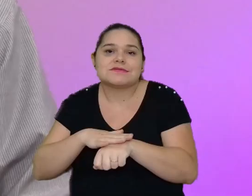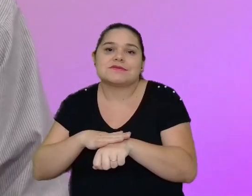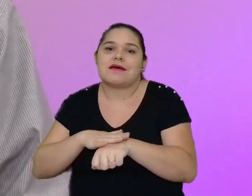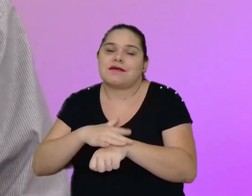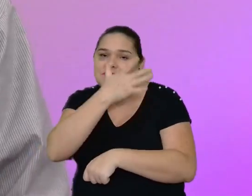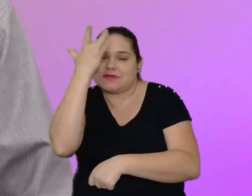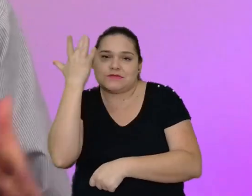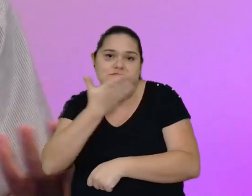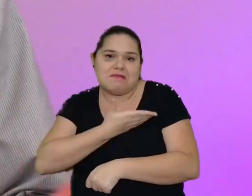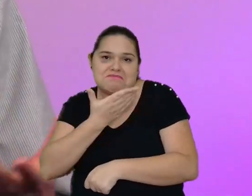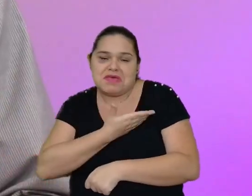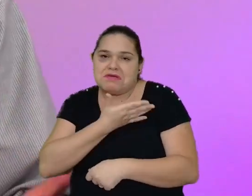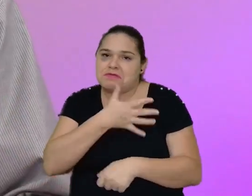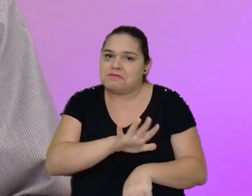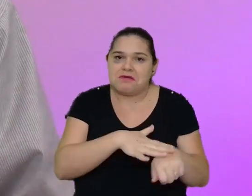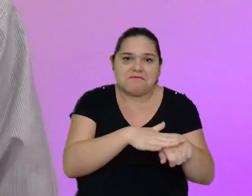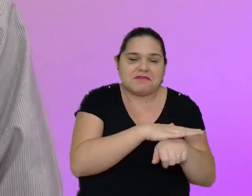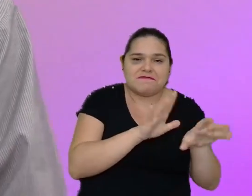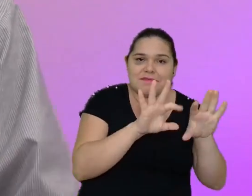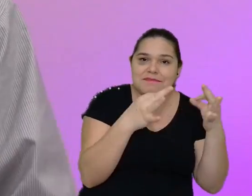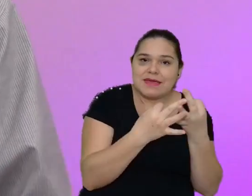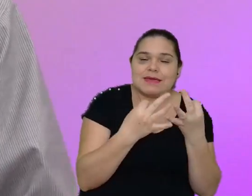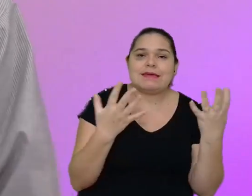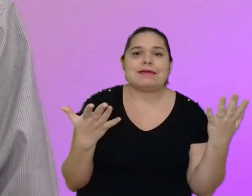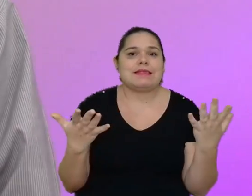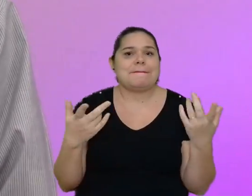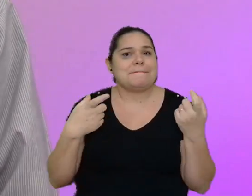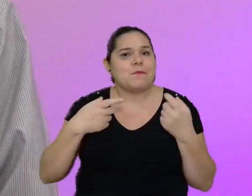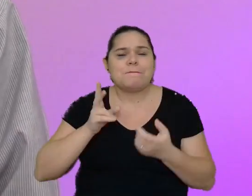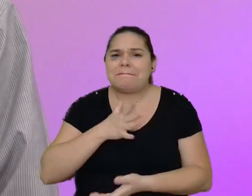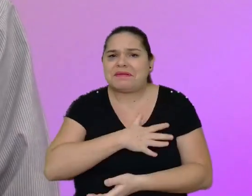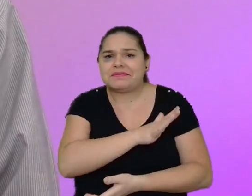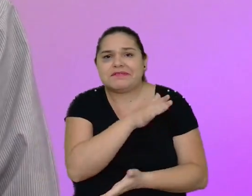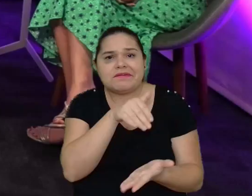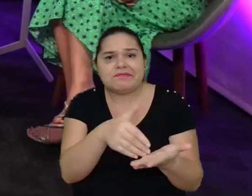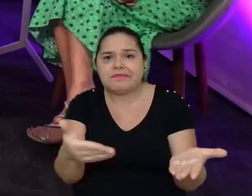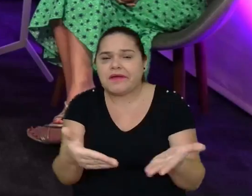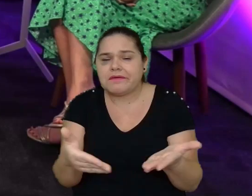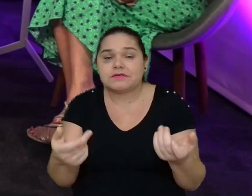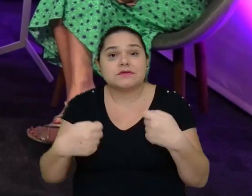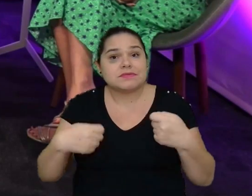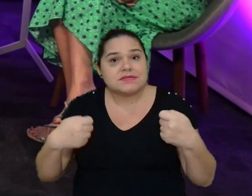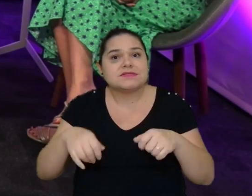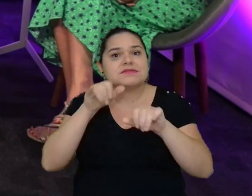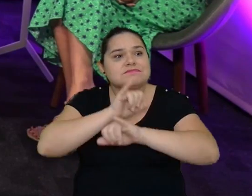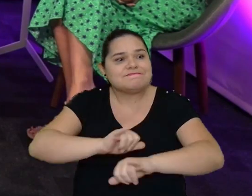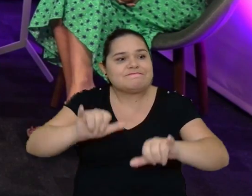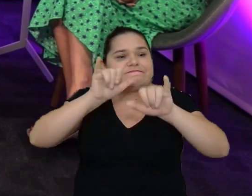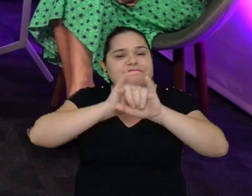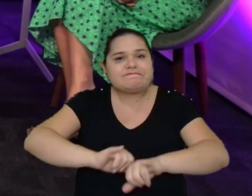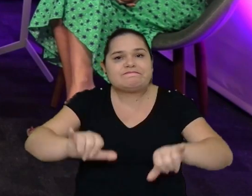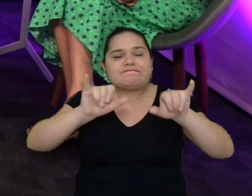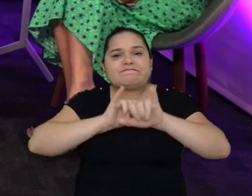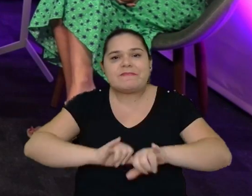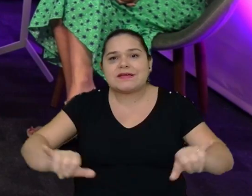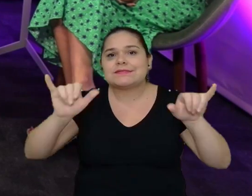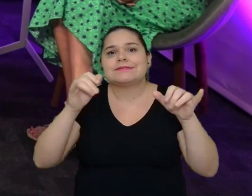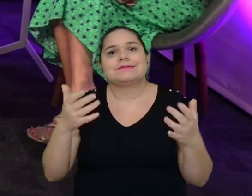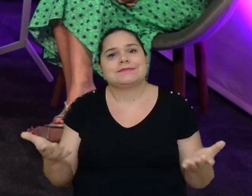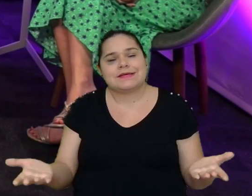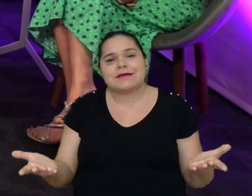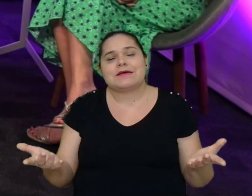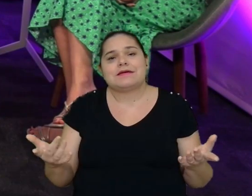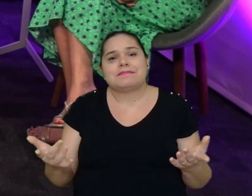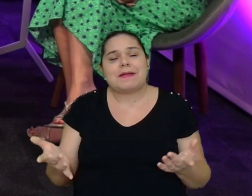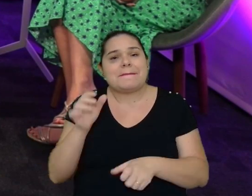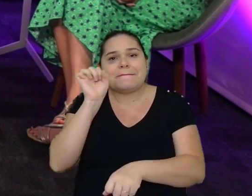Isso continua até hoje. A gente precisa falar mais desses assuntos para esse preconceito cada vez diminuir mais. Que isso não seja um peso só da mulher de algo que é em